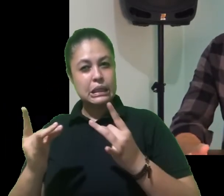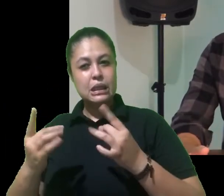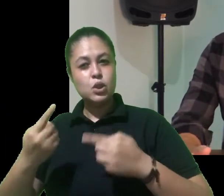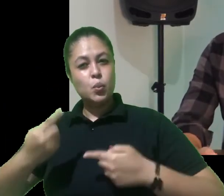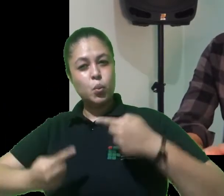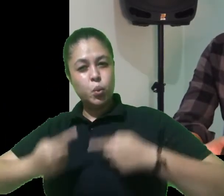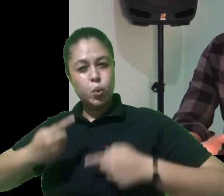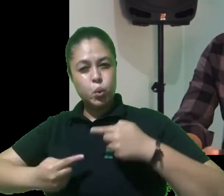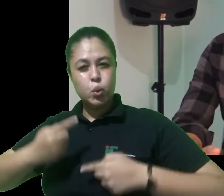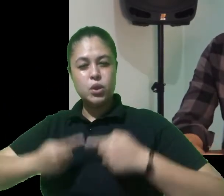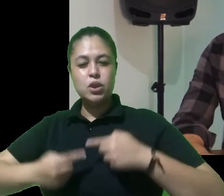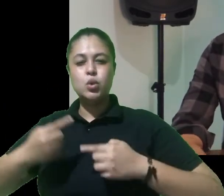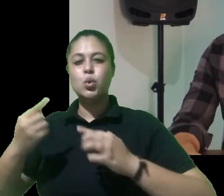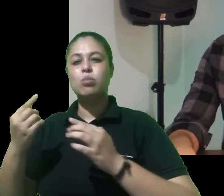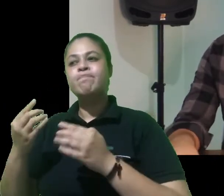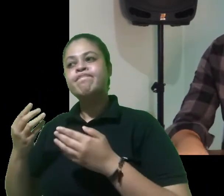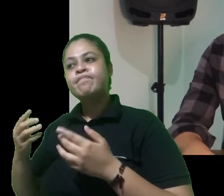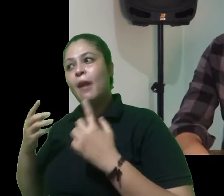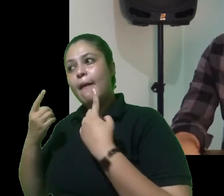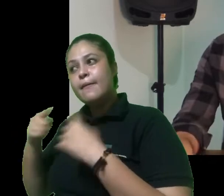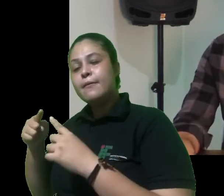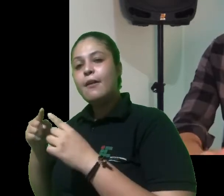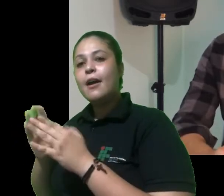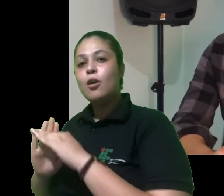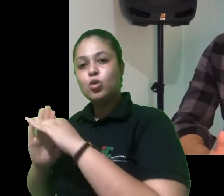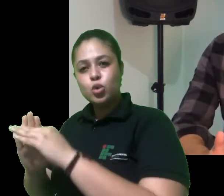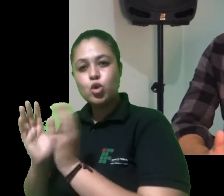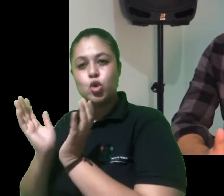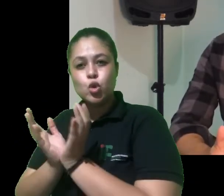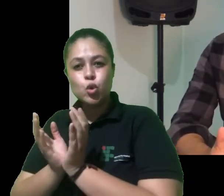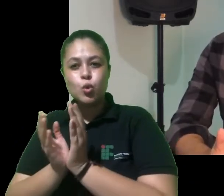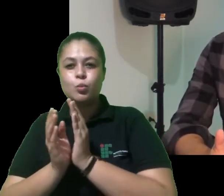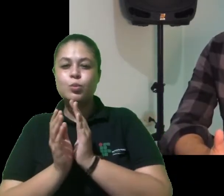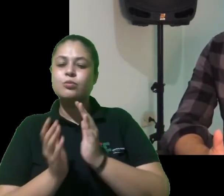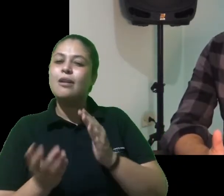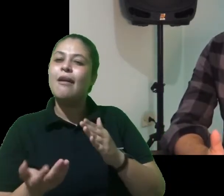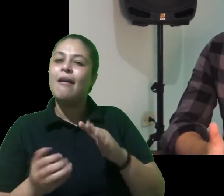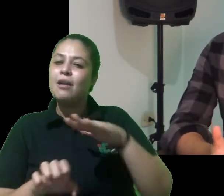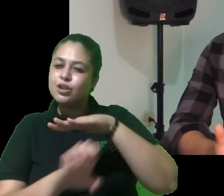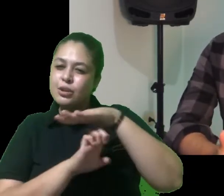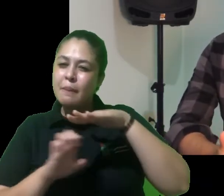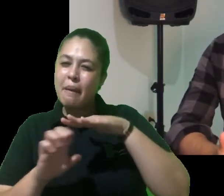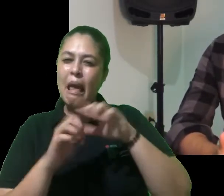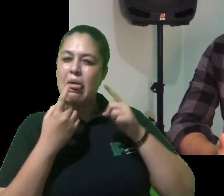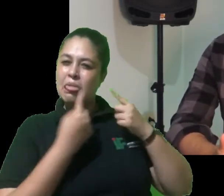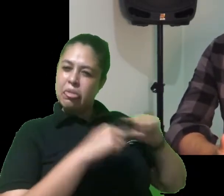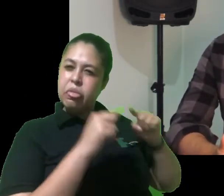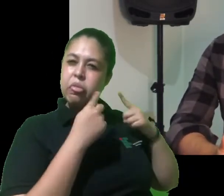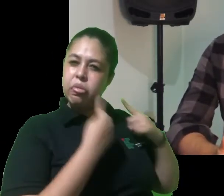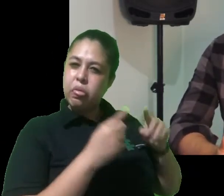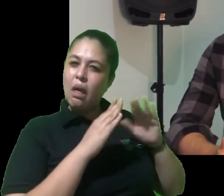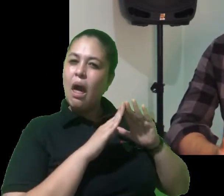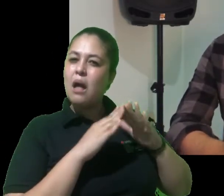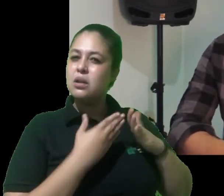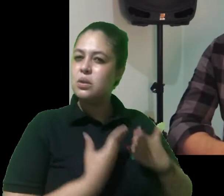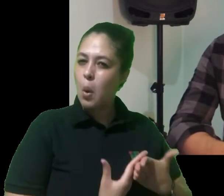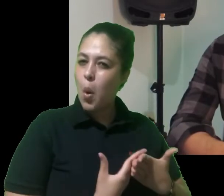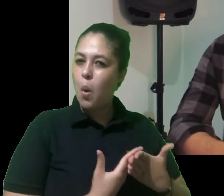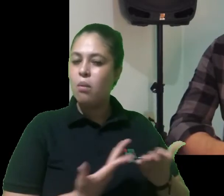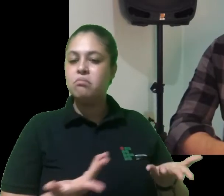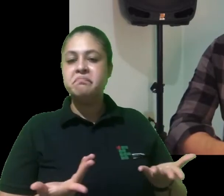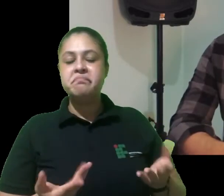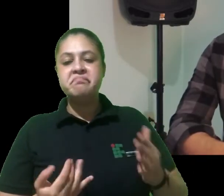interesses políticos, econômicos de grupos empresariais, atacarem a